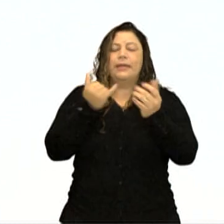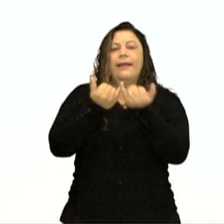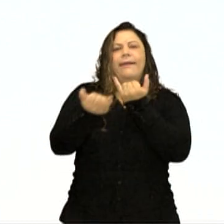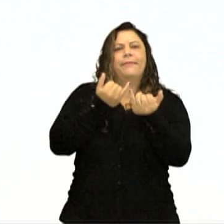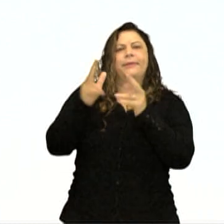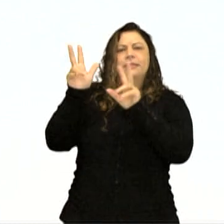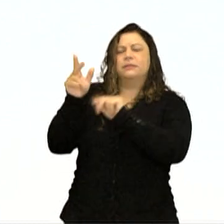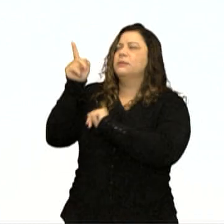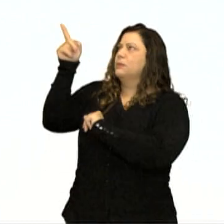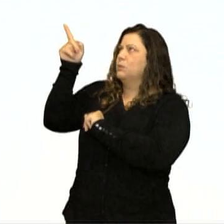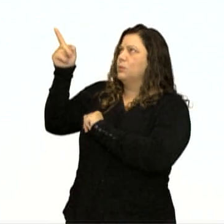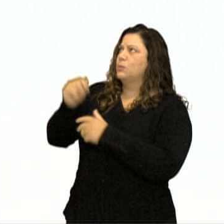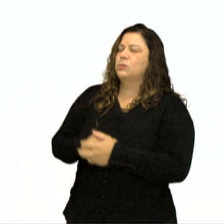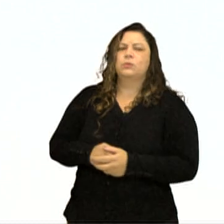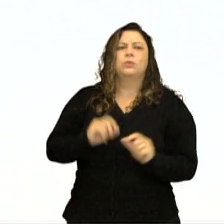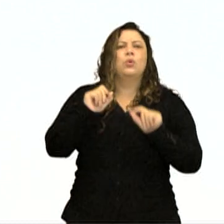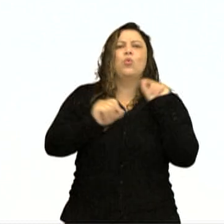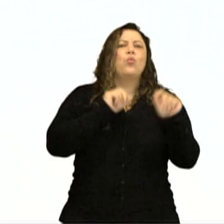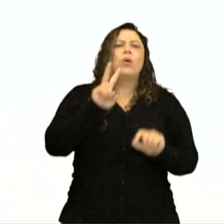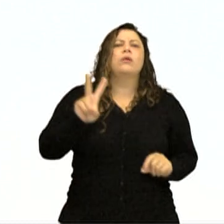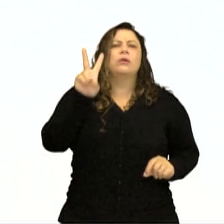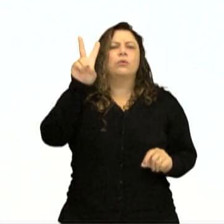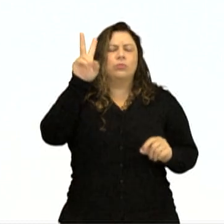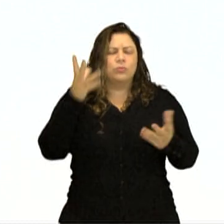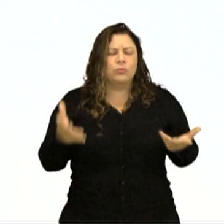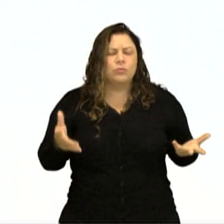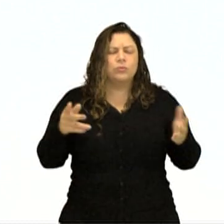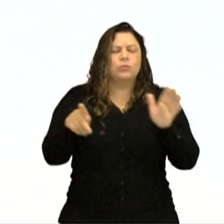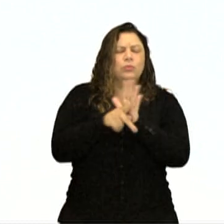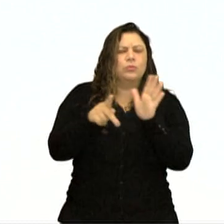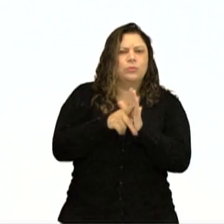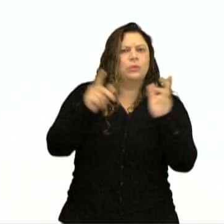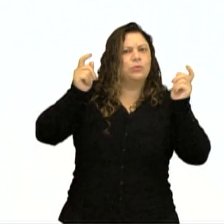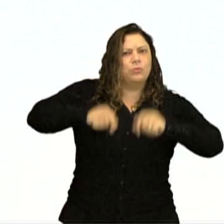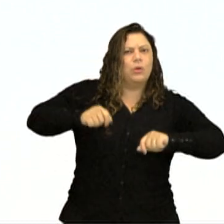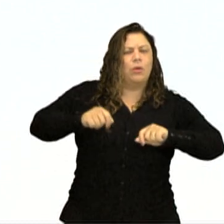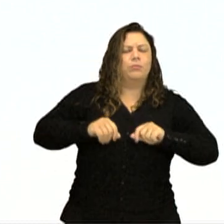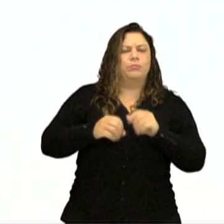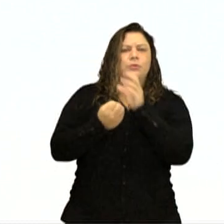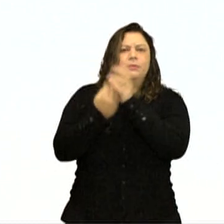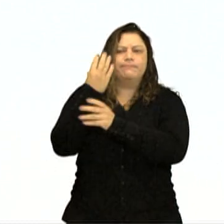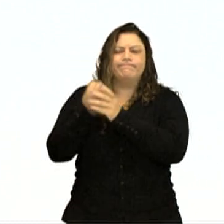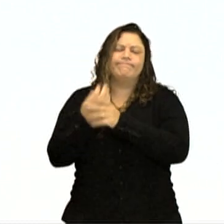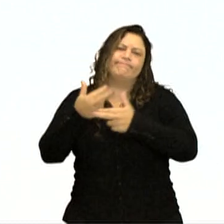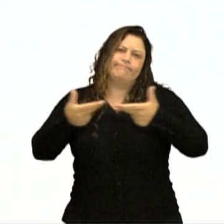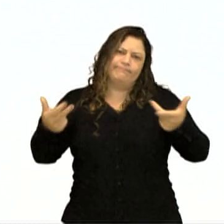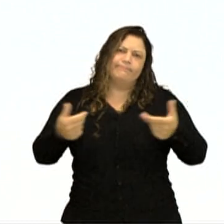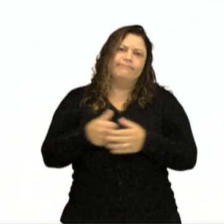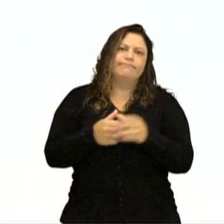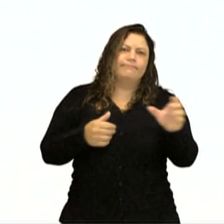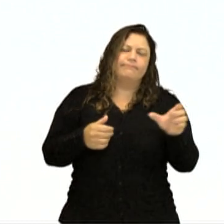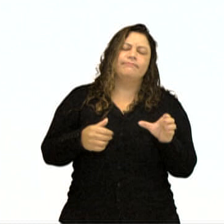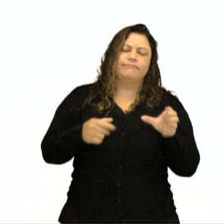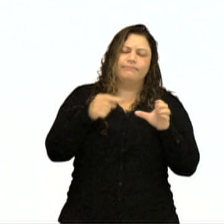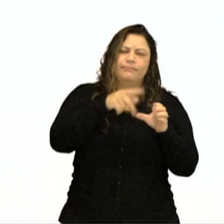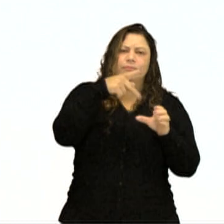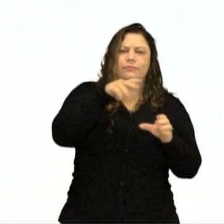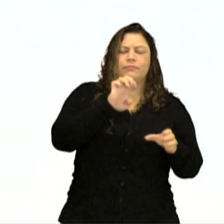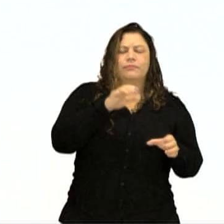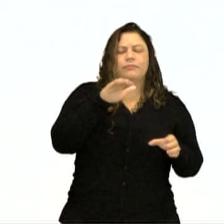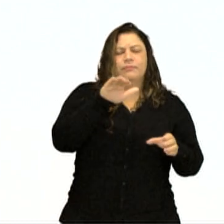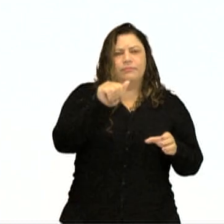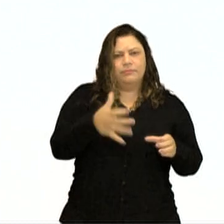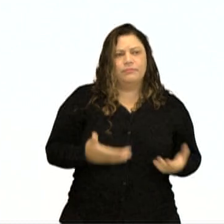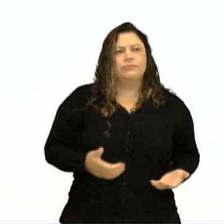é o volume de madeira empregado para fabricar essa peça? Essa peça aqui, a única coisa que a gente tem que lembrar é que ela